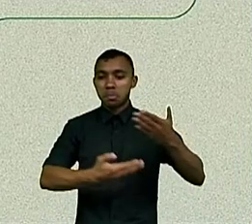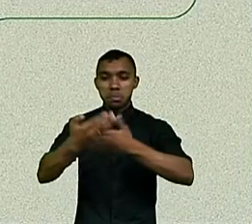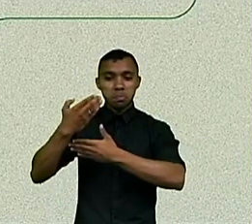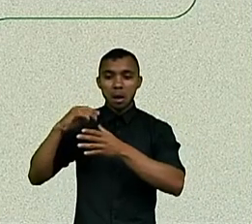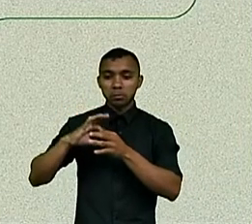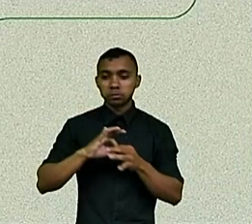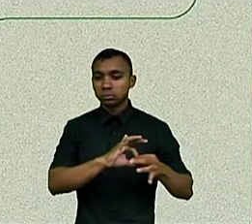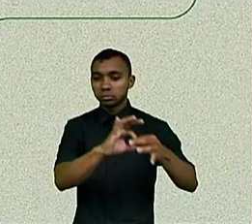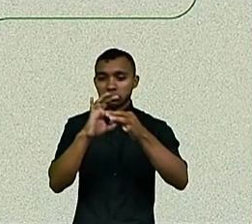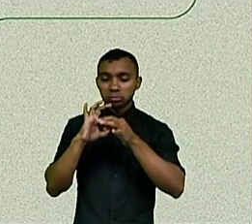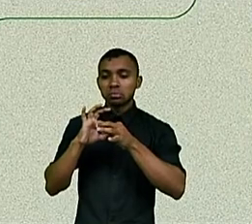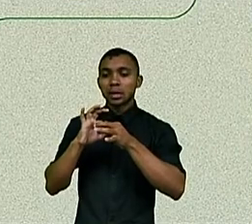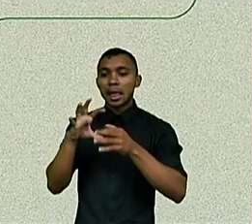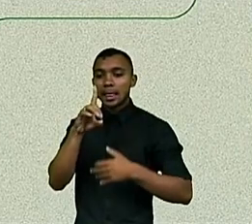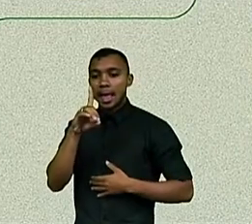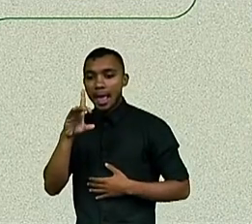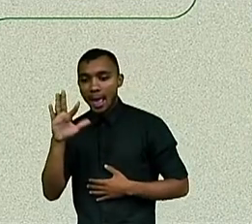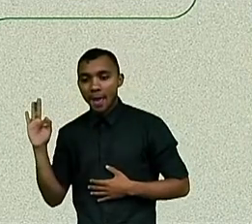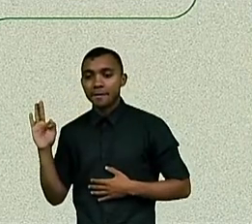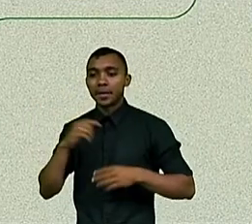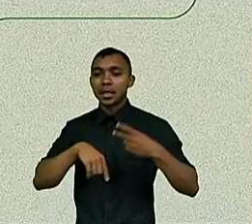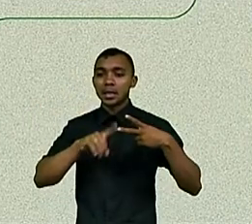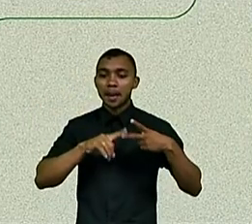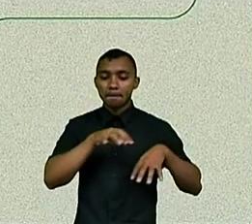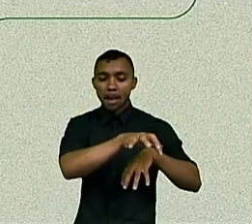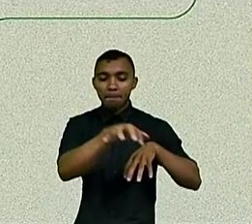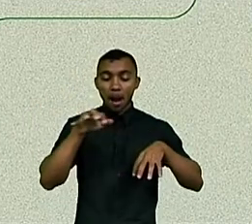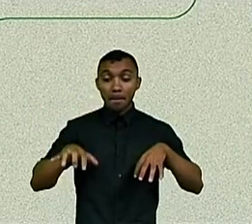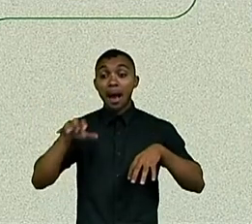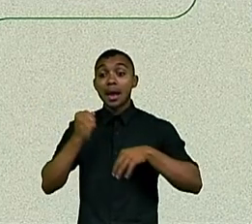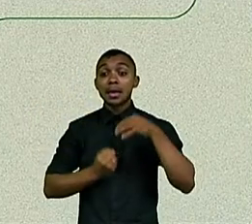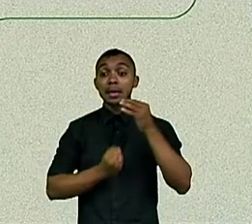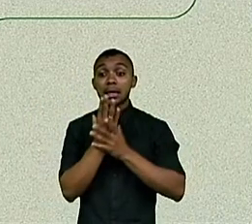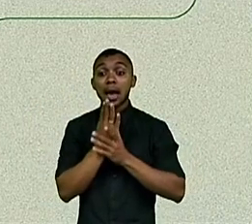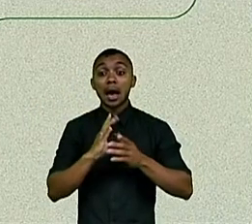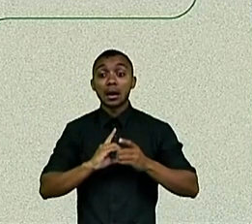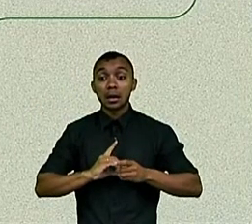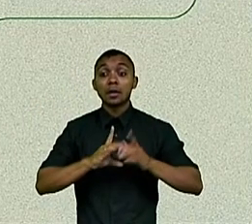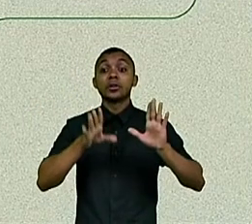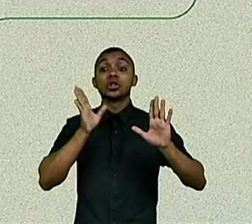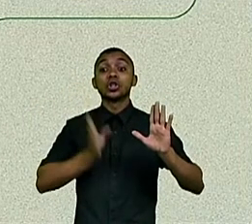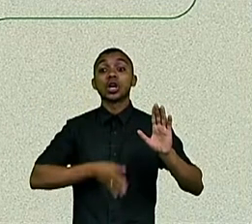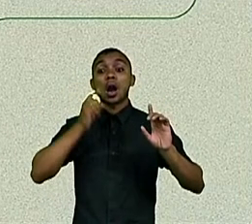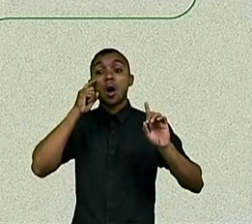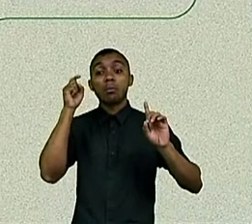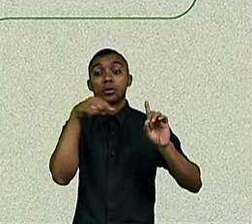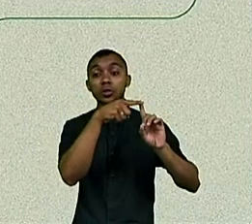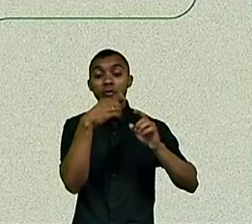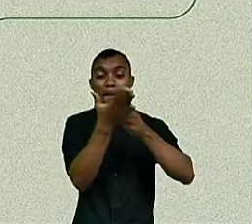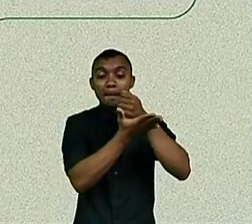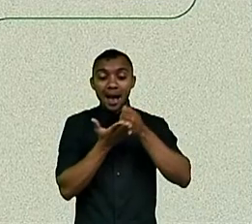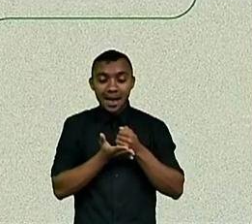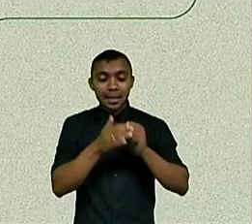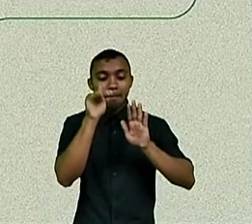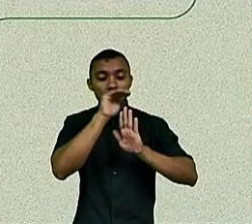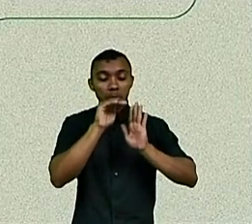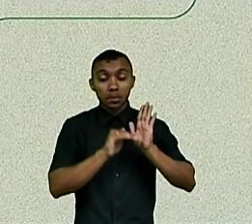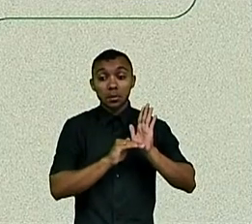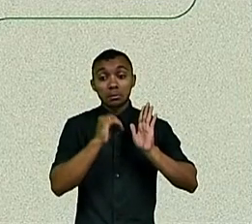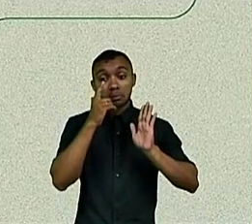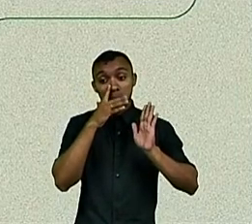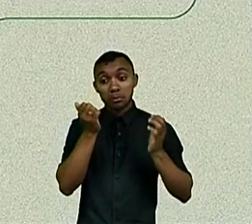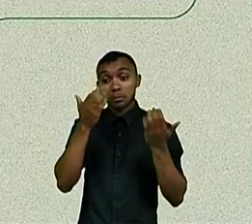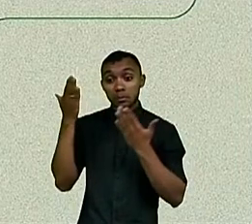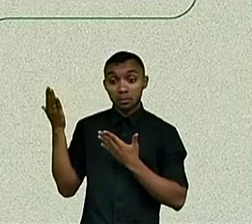Distrito Federal constituiu o estado democrático de direito e tem como fundamentos pessoal isso é um repertório